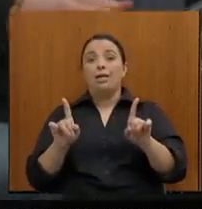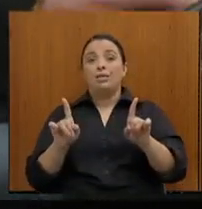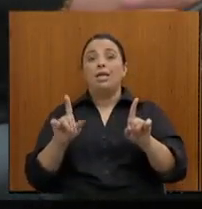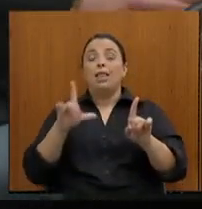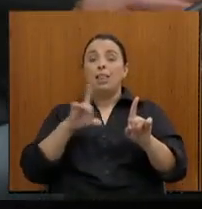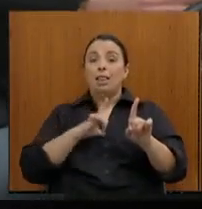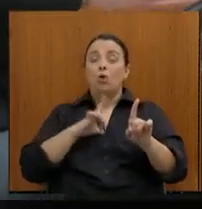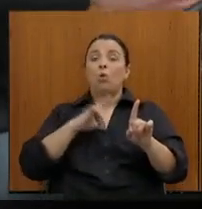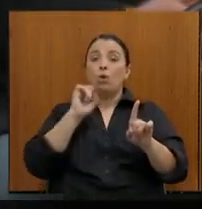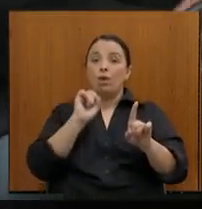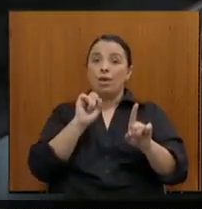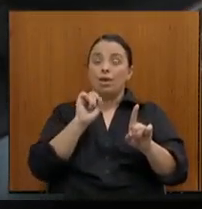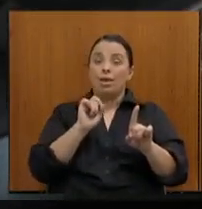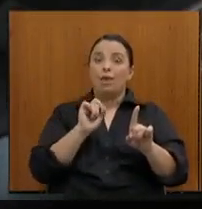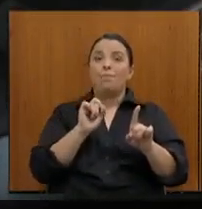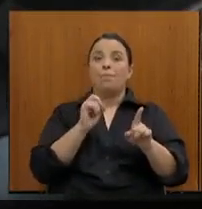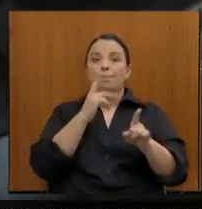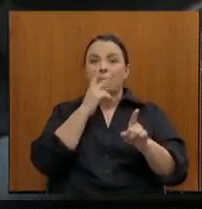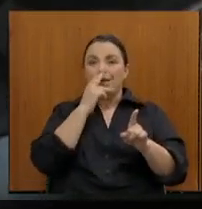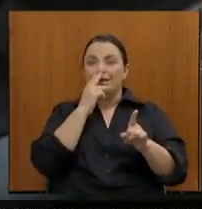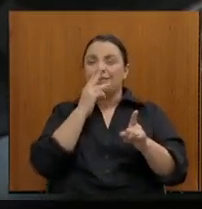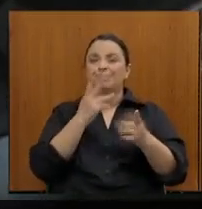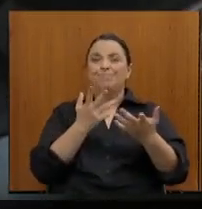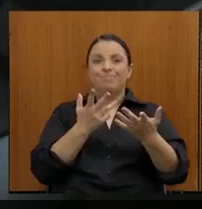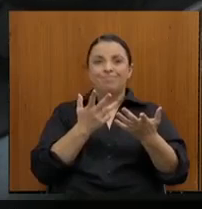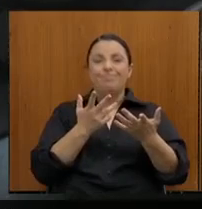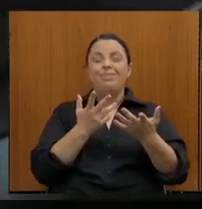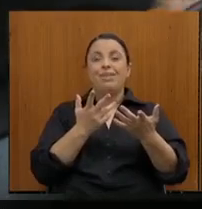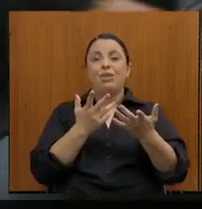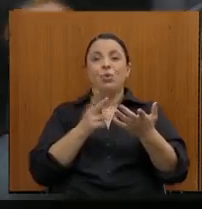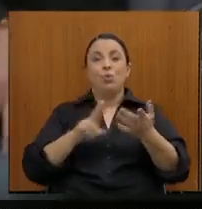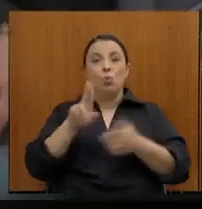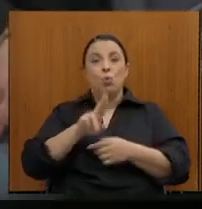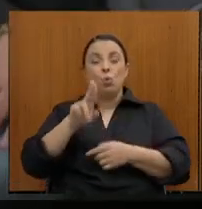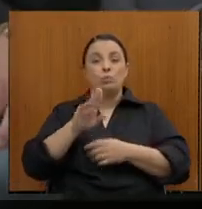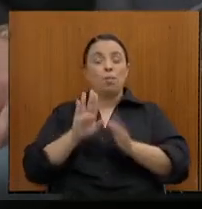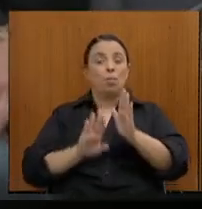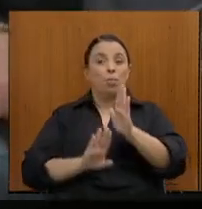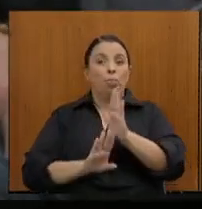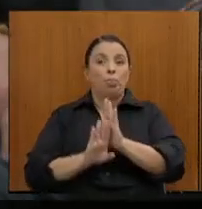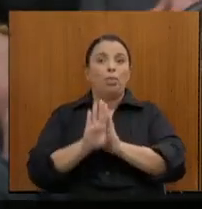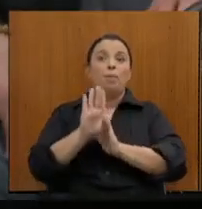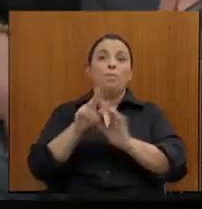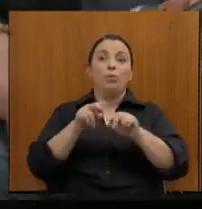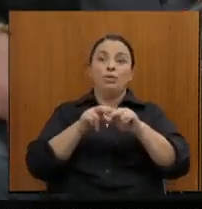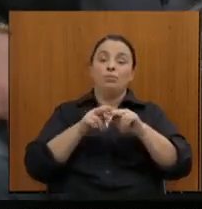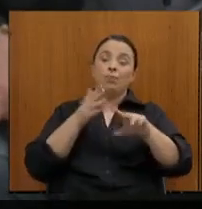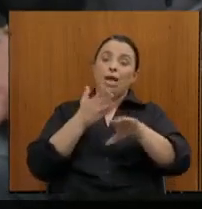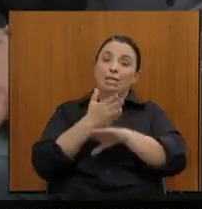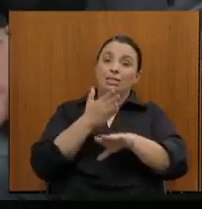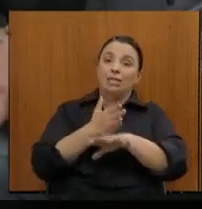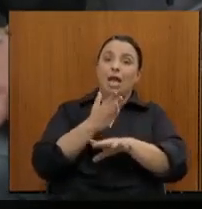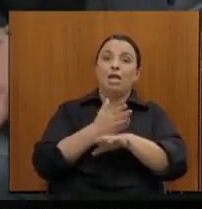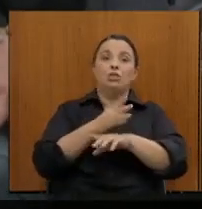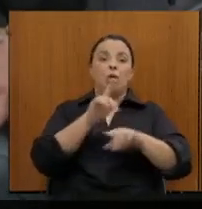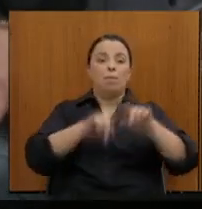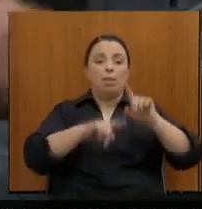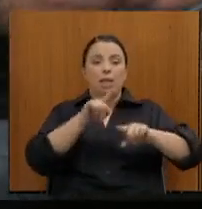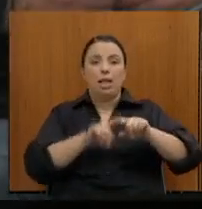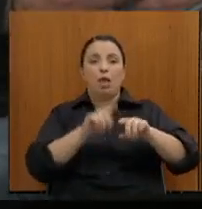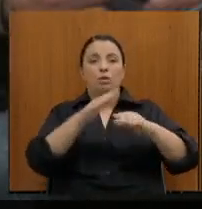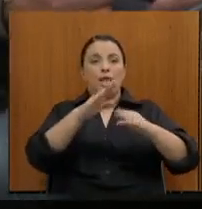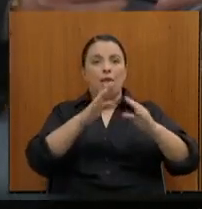anulados pela ampliação também exponencial do acesso aparelhos usados intensivamente